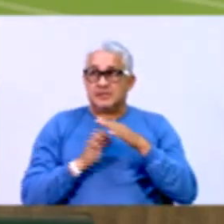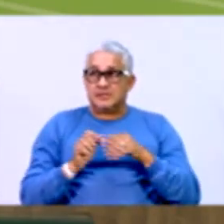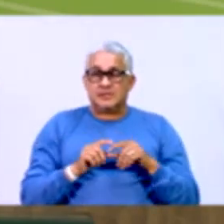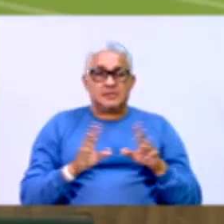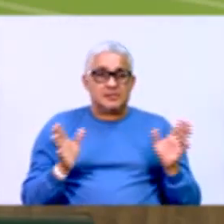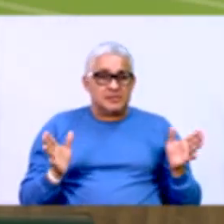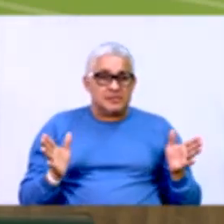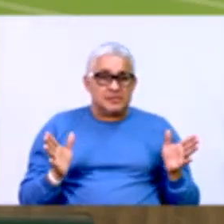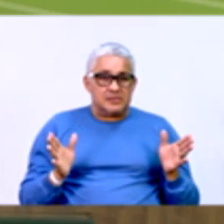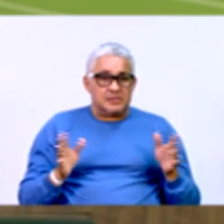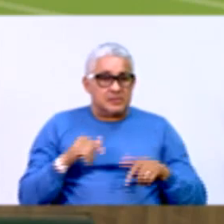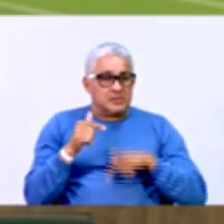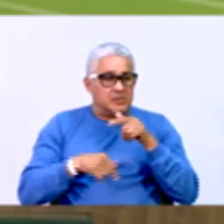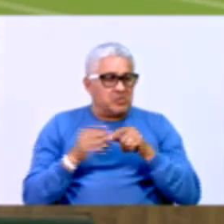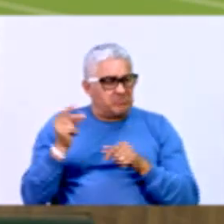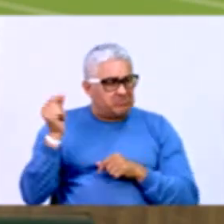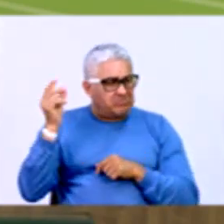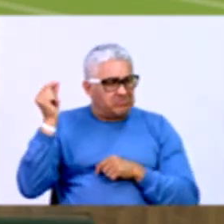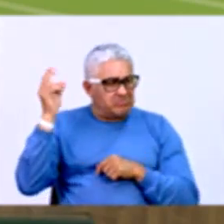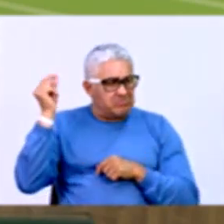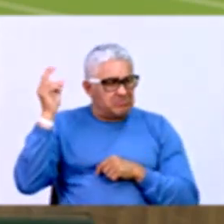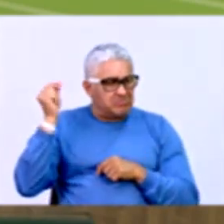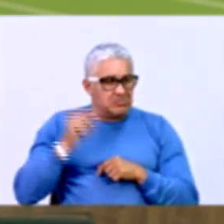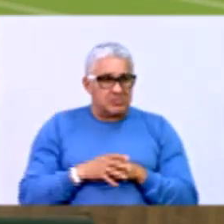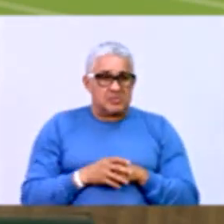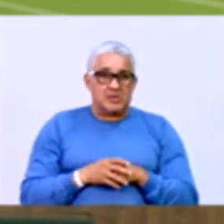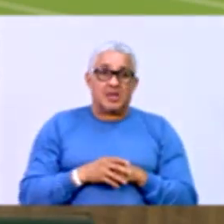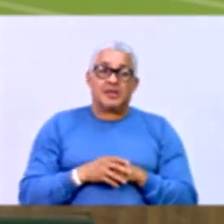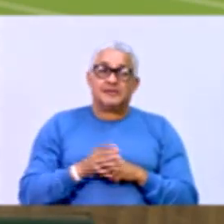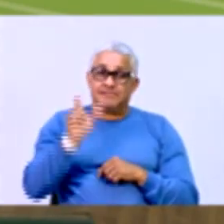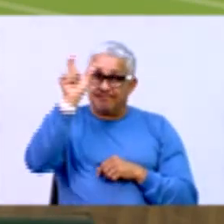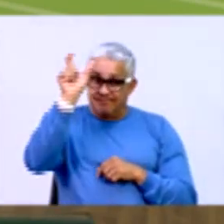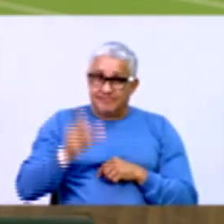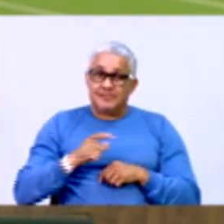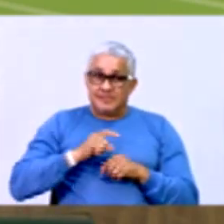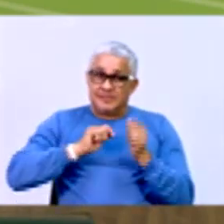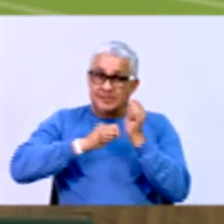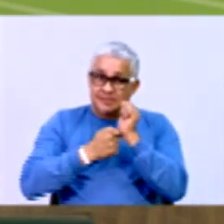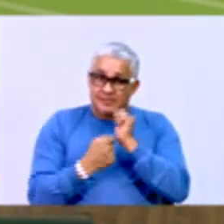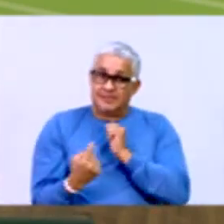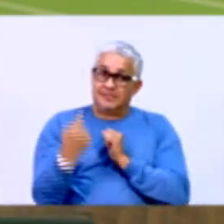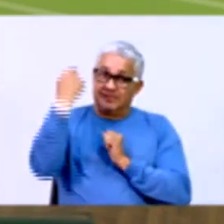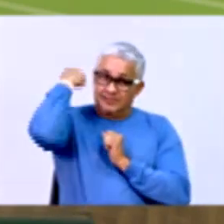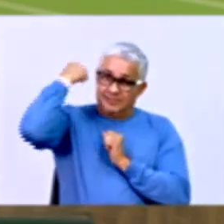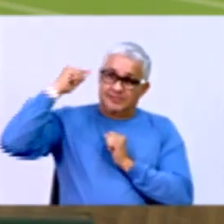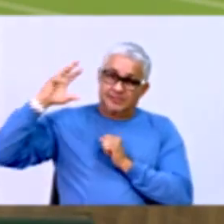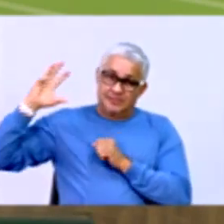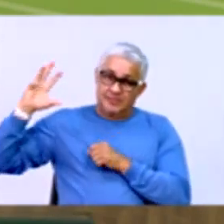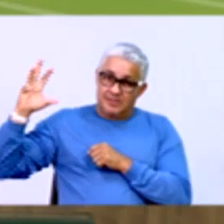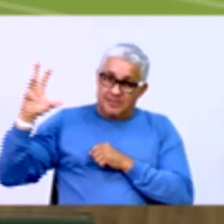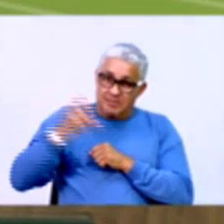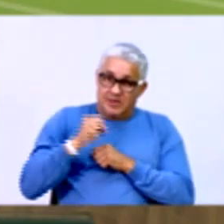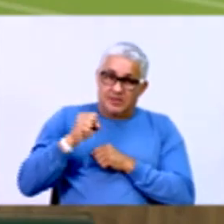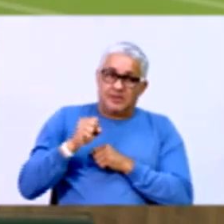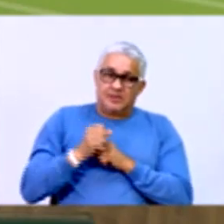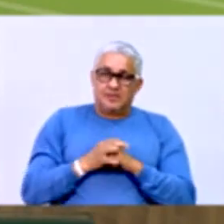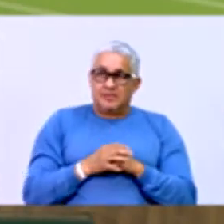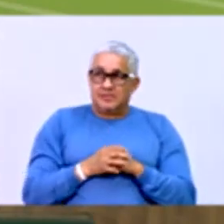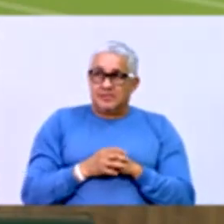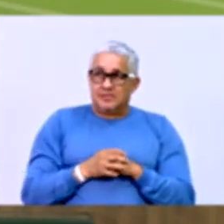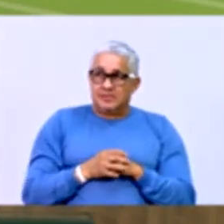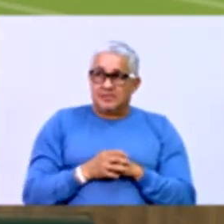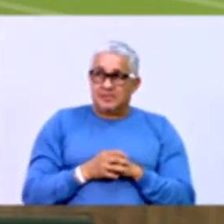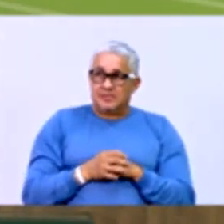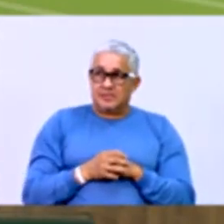mas essa fulano de tal não trabalha aqui já faz muito tempo, então fatalmente alguém tinha acesso à senha dessa fulano de tal, e